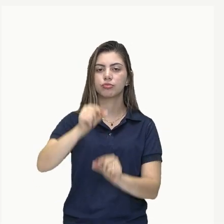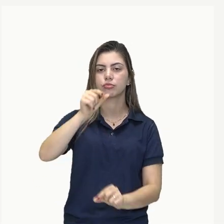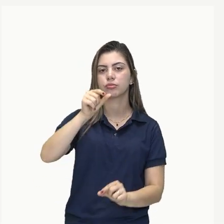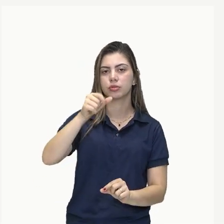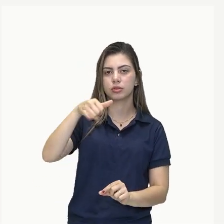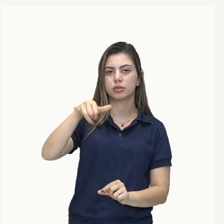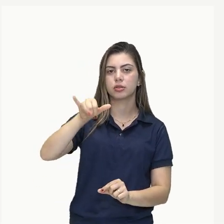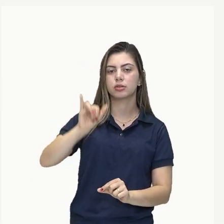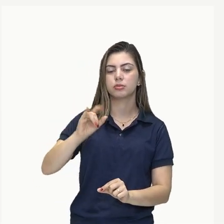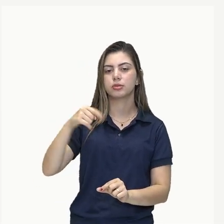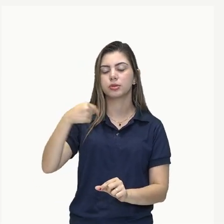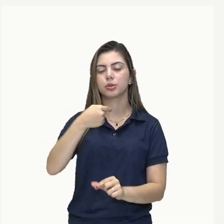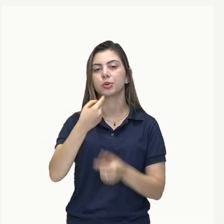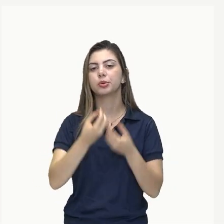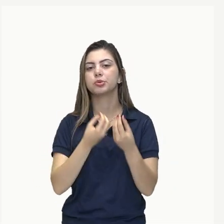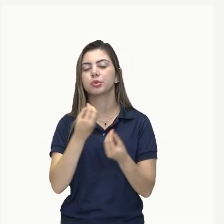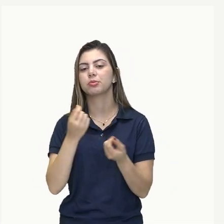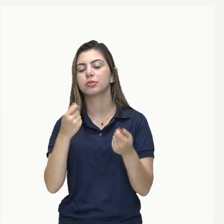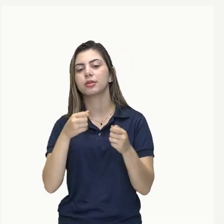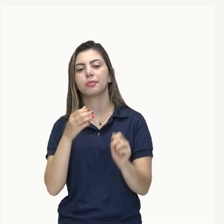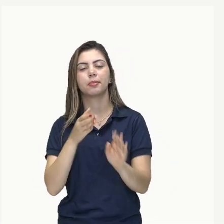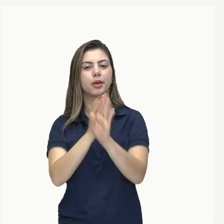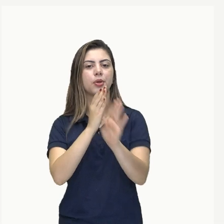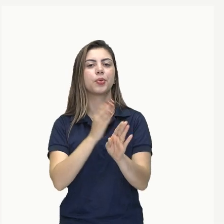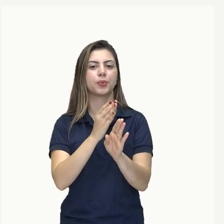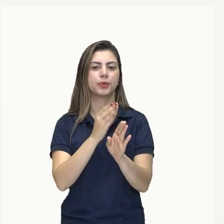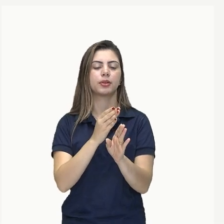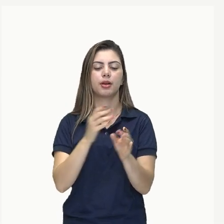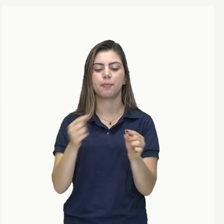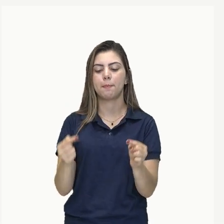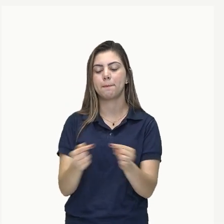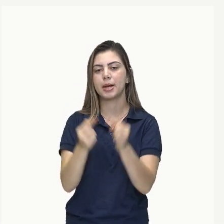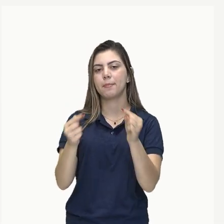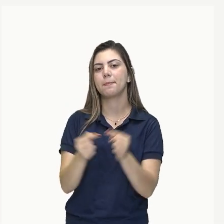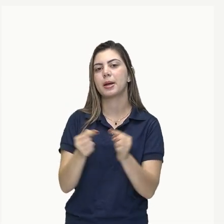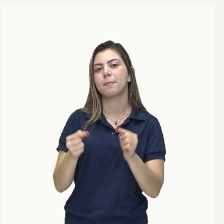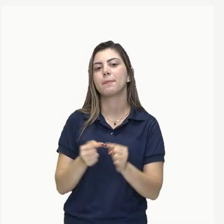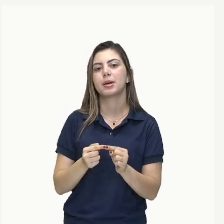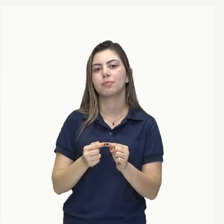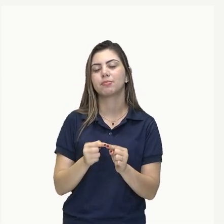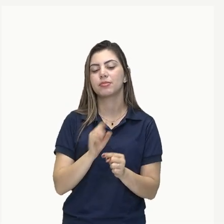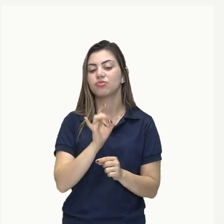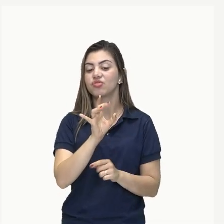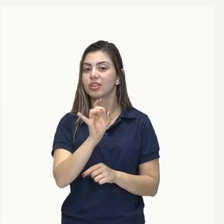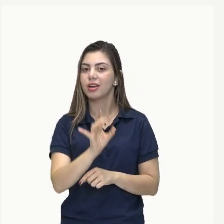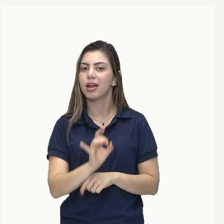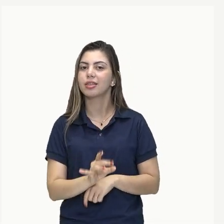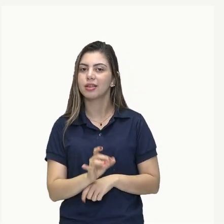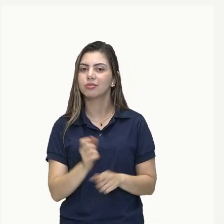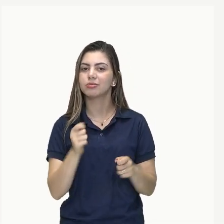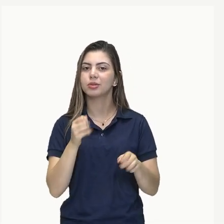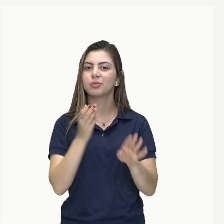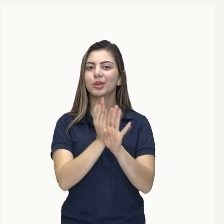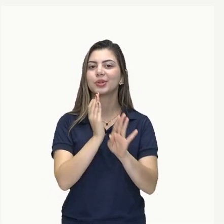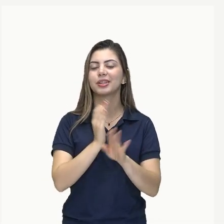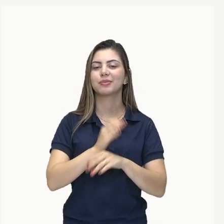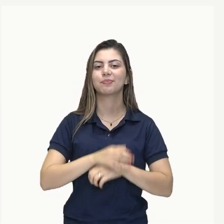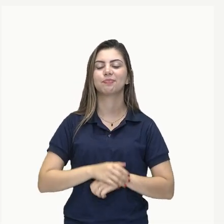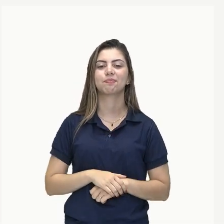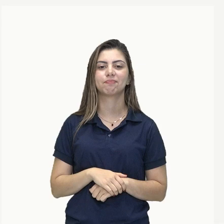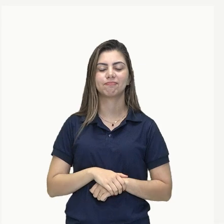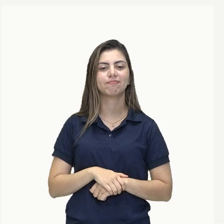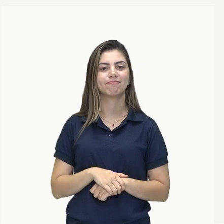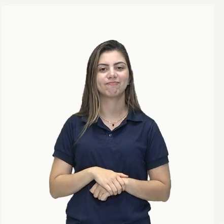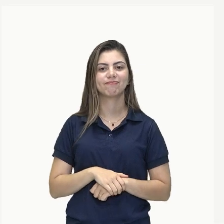gente consegue então escrever o par ordenado de cada um desses pontos, né?